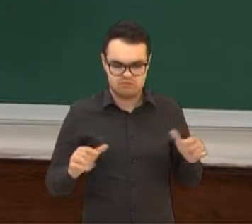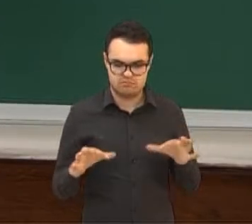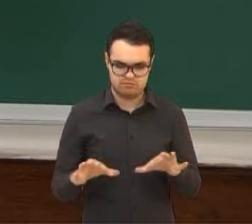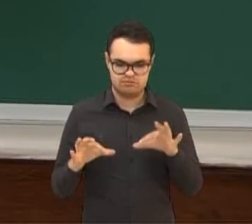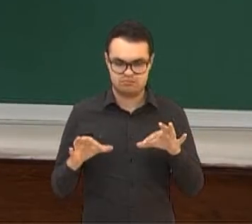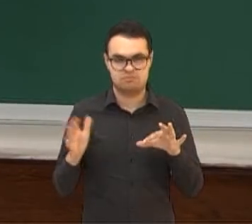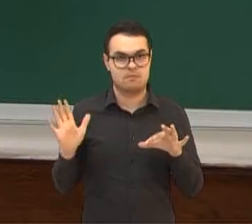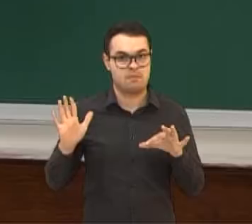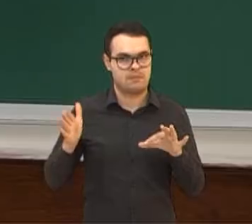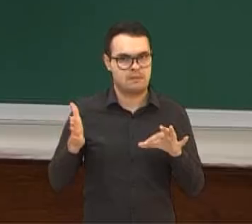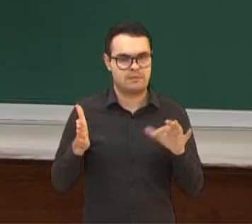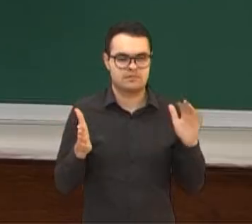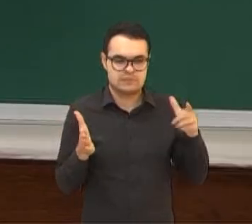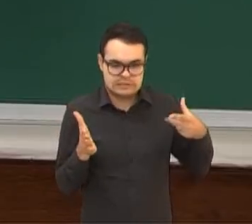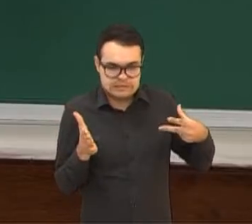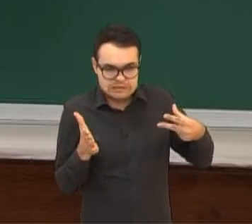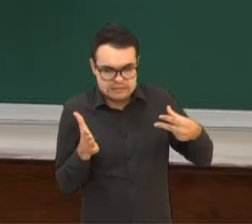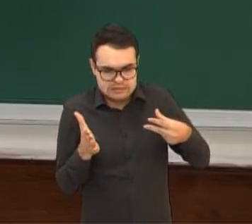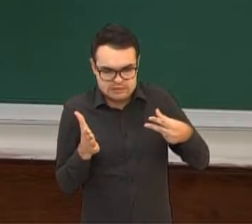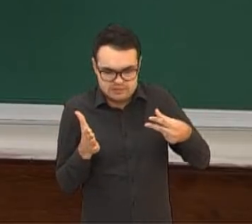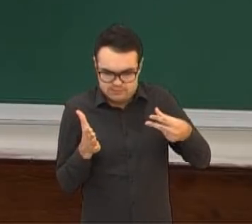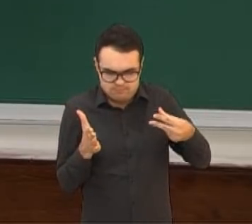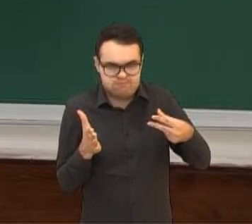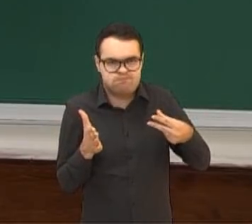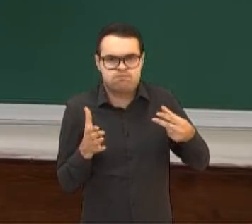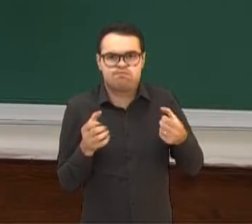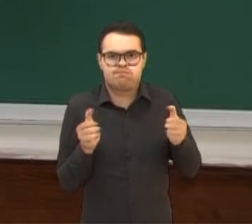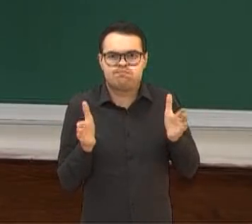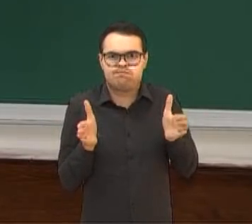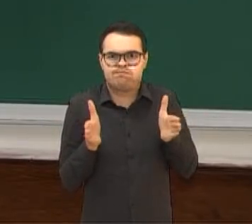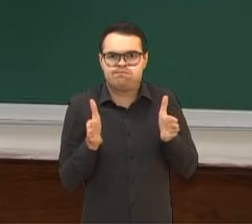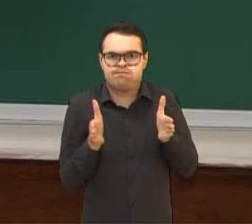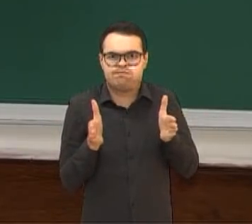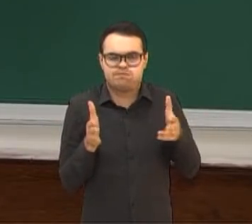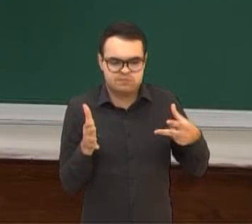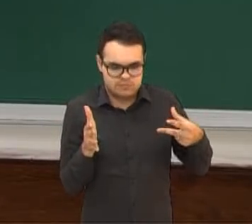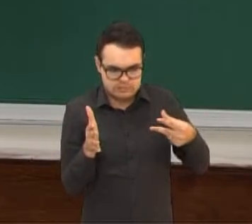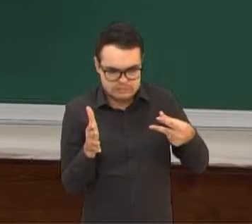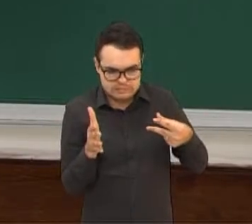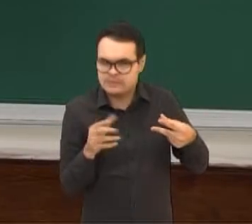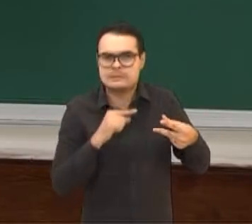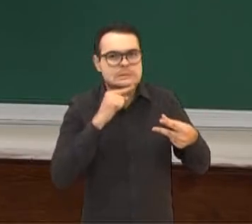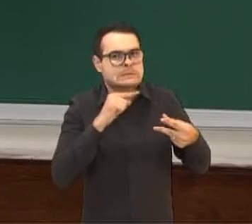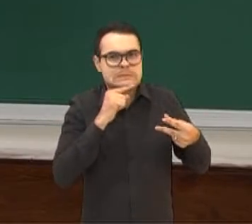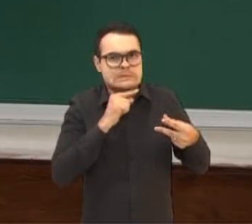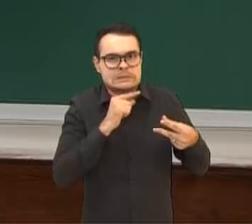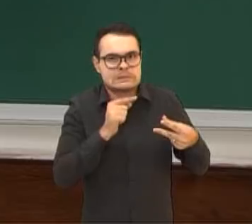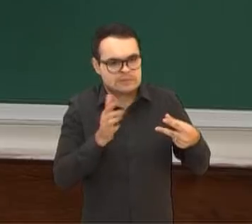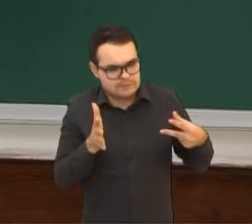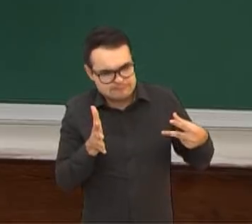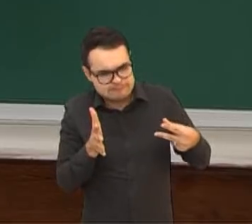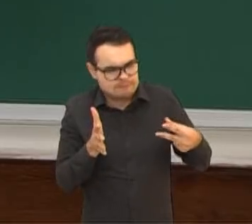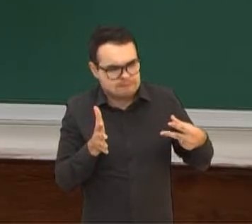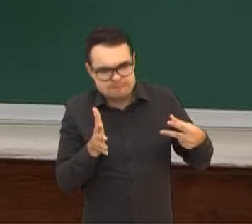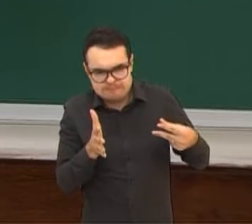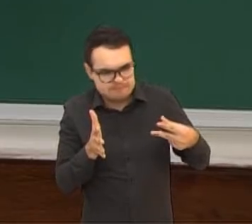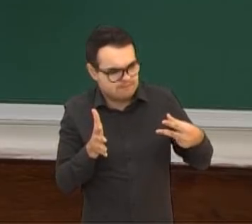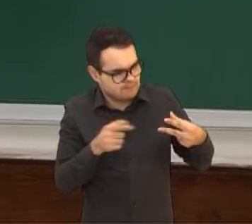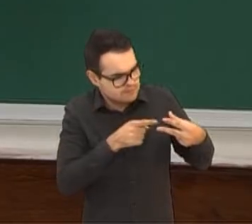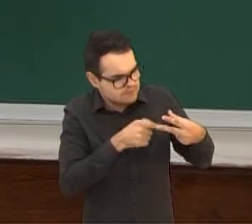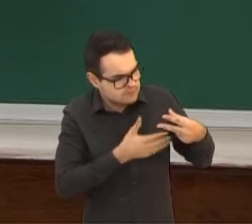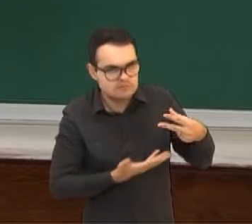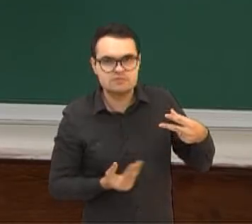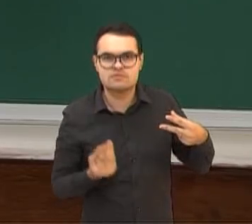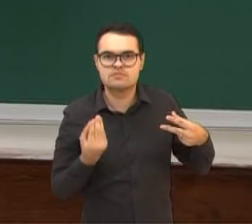fazendo esse movimento a gente sente a pressão, que a compressão do ar causa ali dentro, e a gente não consegue empurrar o êmbolo até o final da